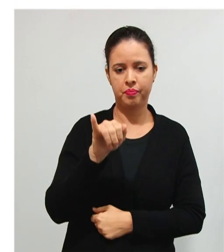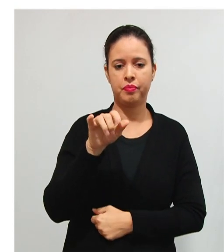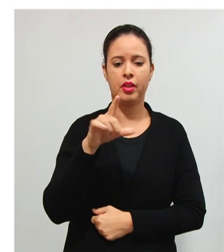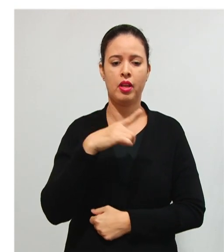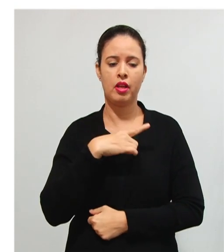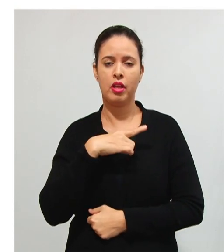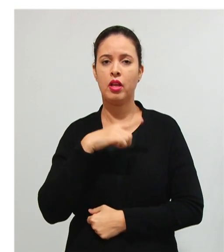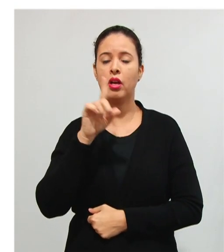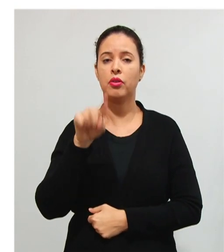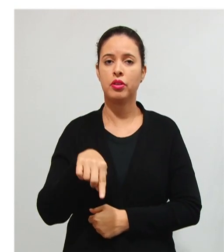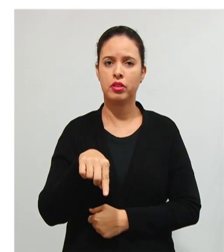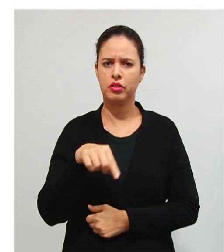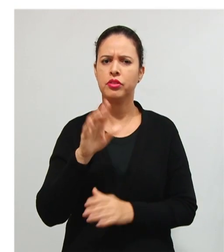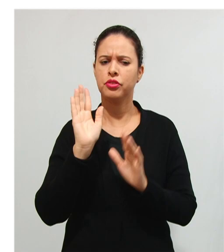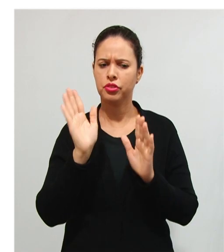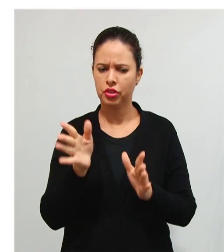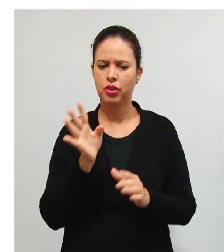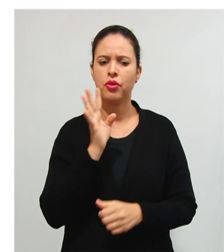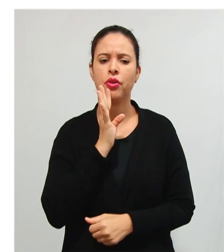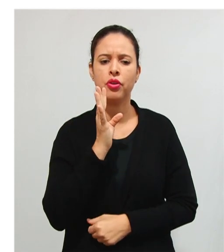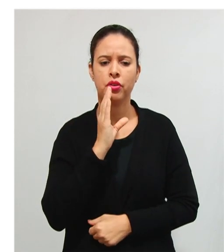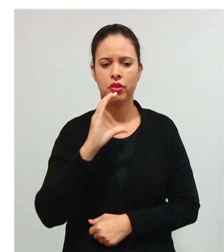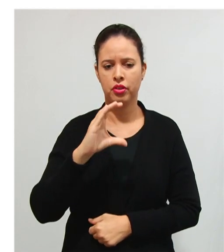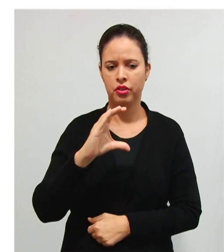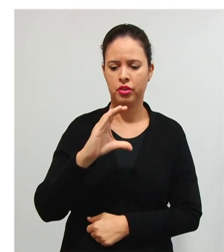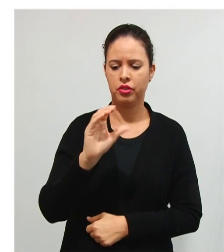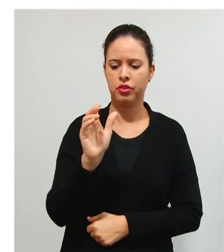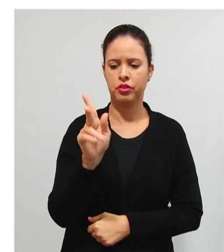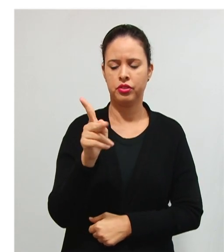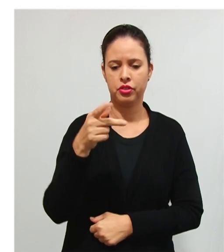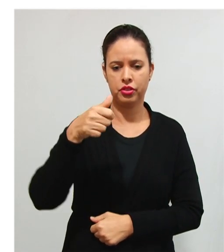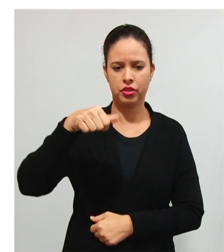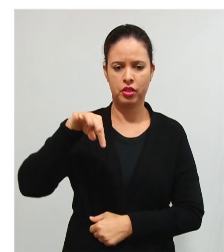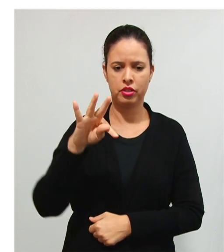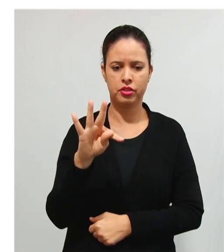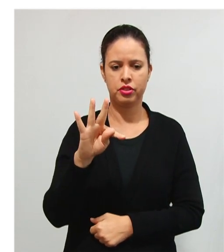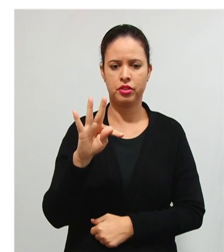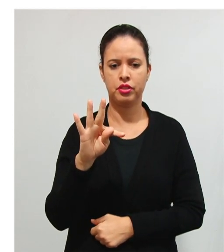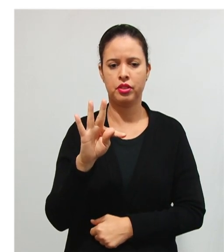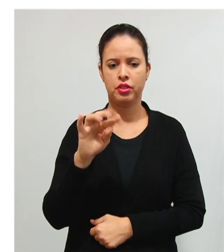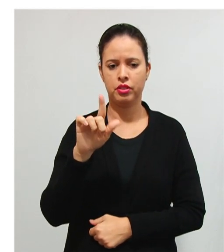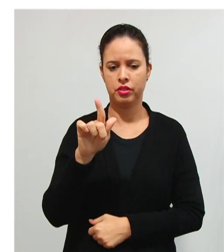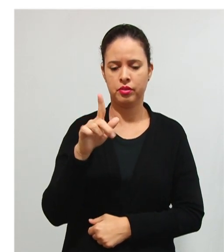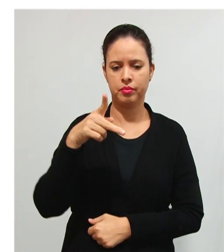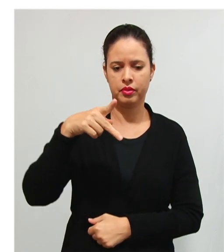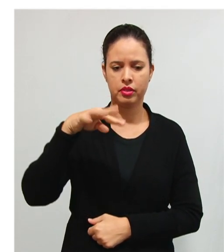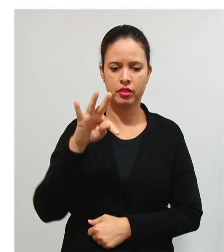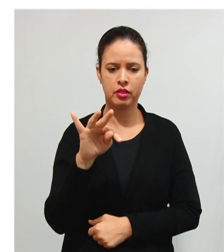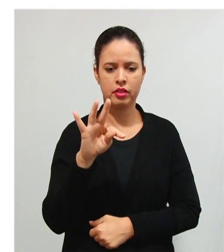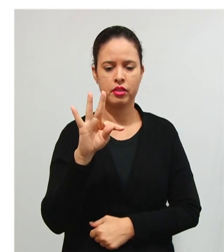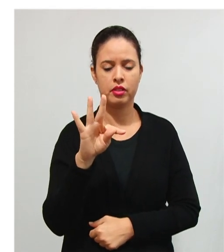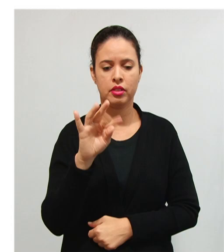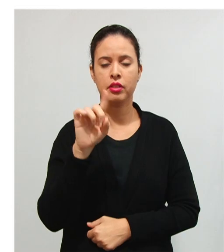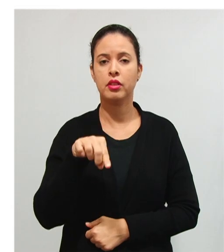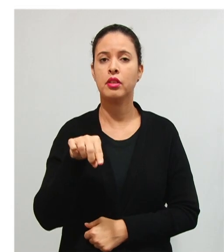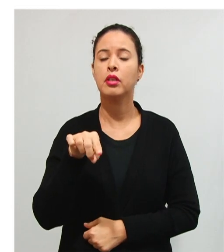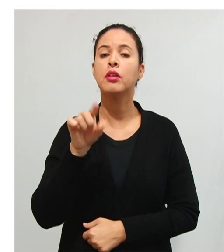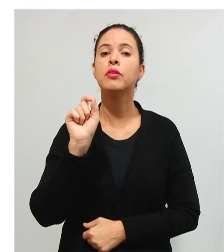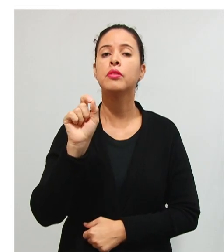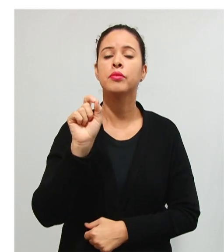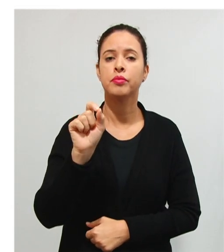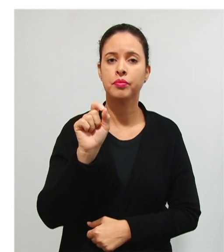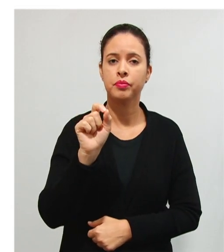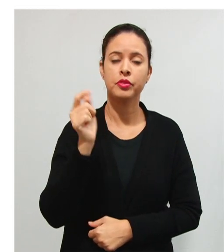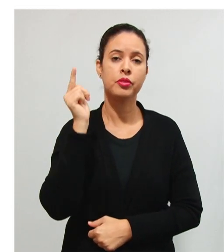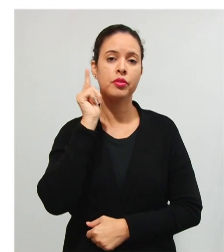e provavelmente você já ouviu falar, é o ChatGPT, que utiliza inteligência artificial na capacidade